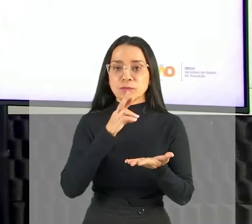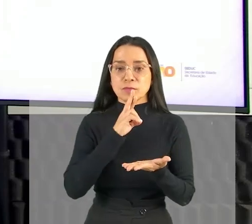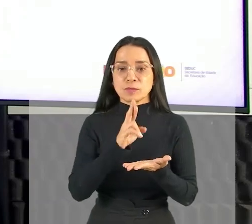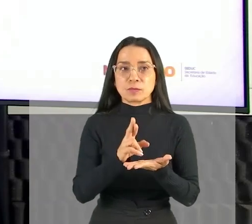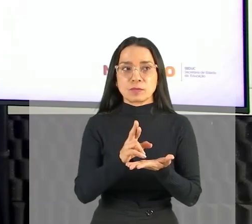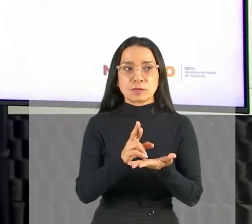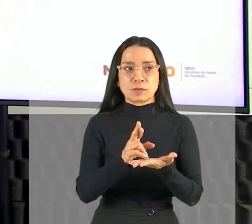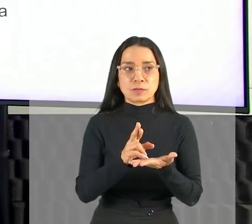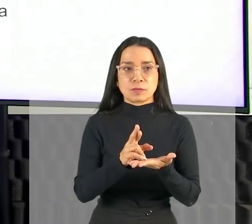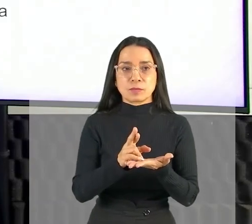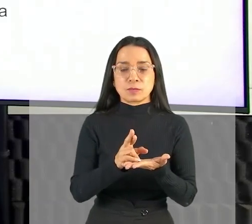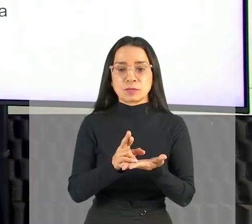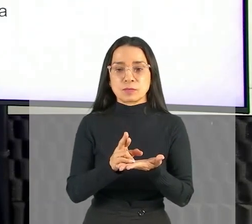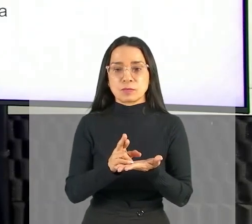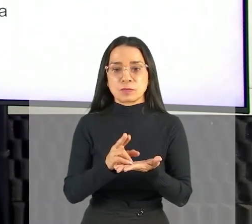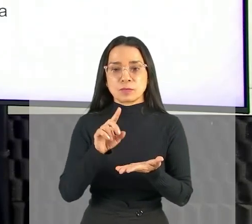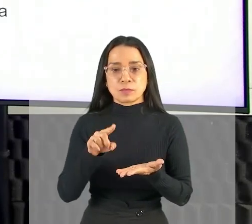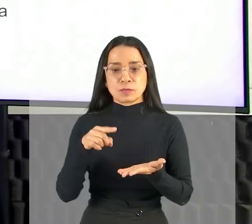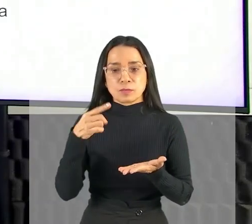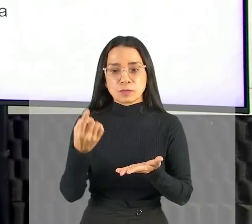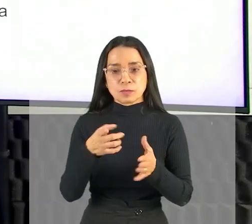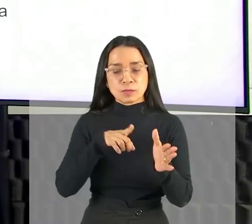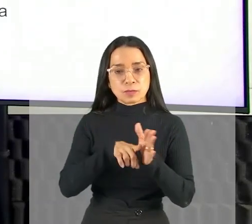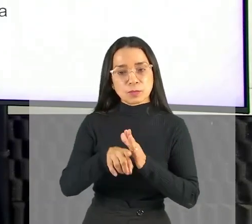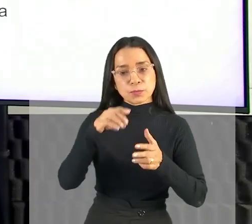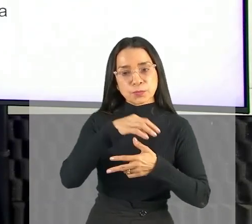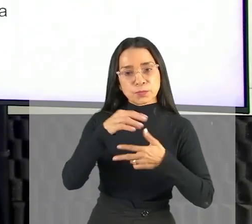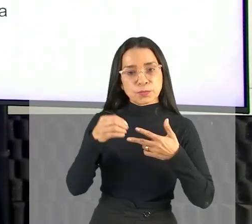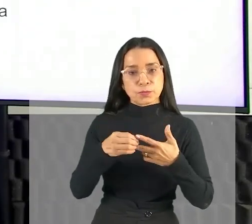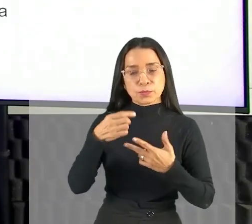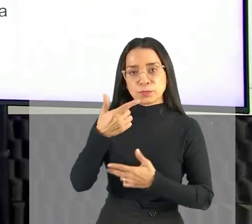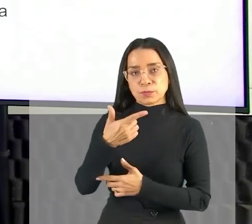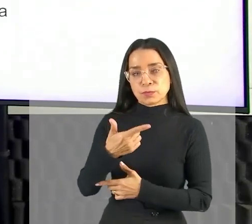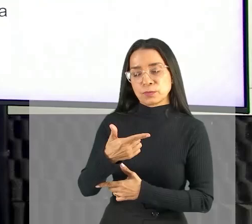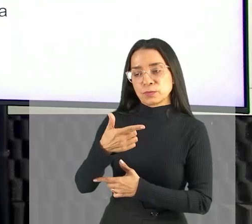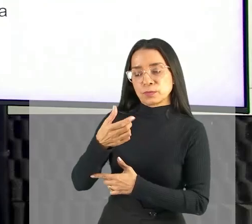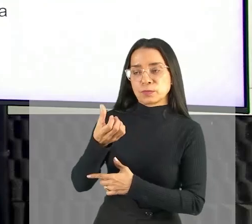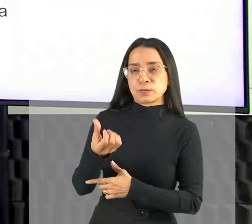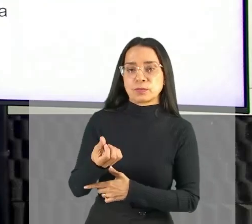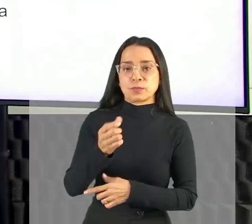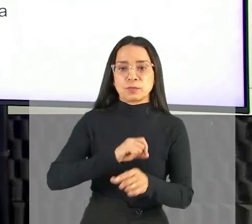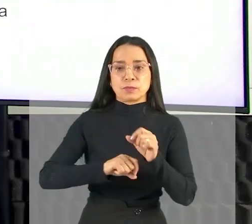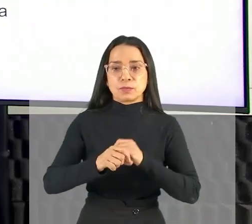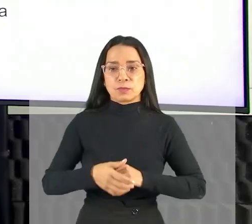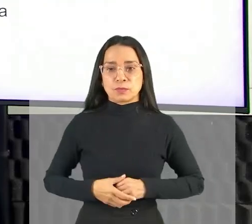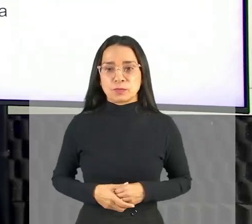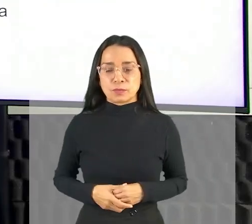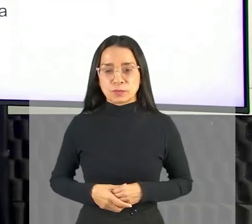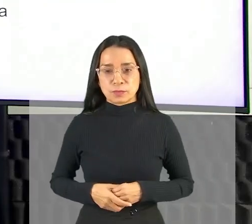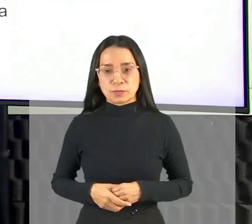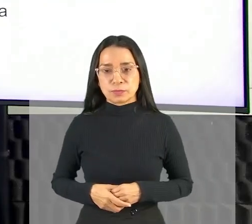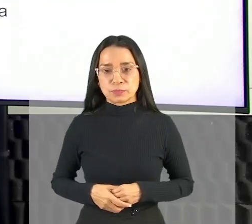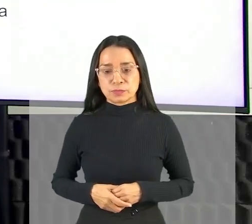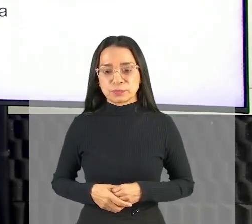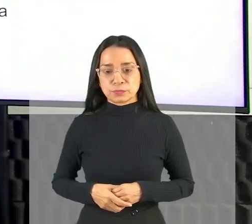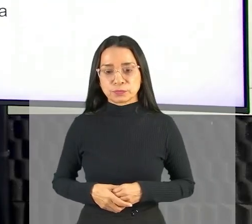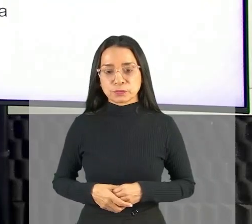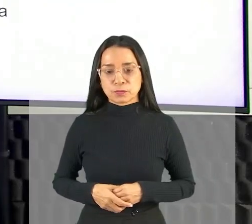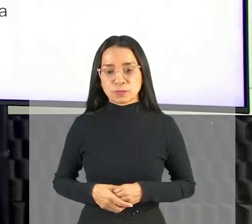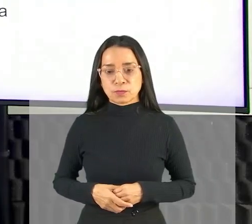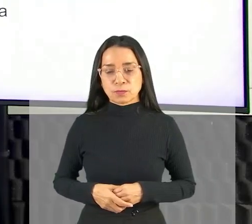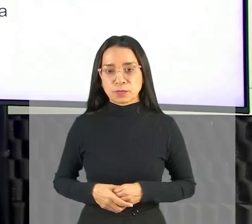a nossa próxima questão aqui do Enem a questão 76 né Eh